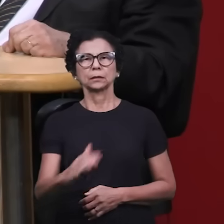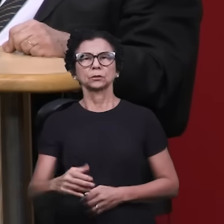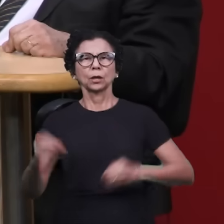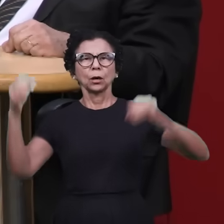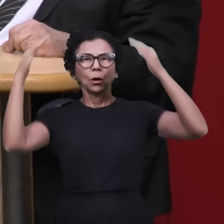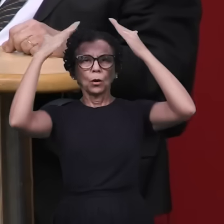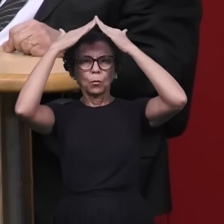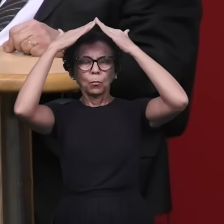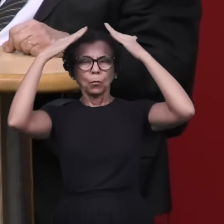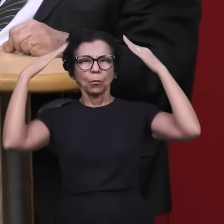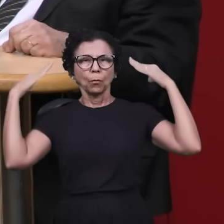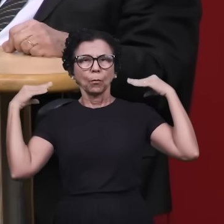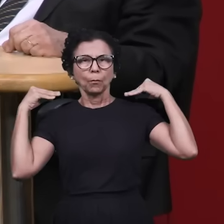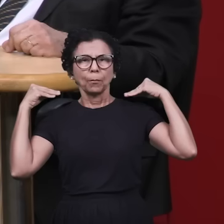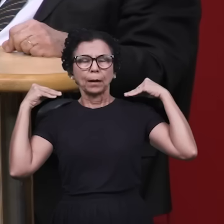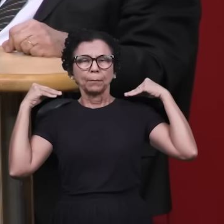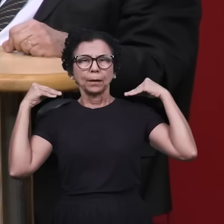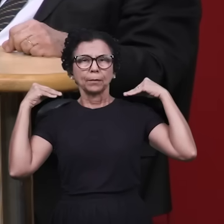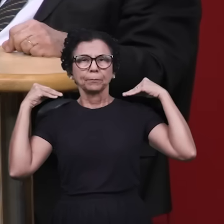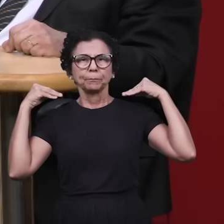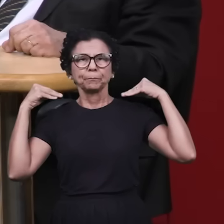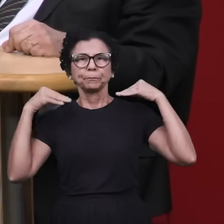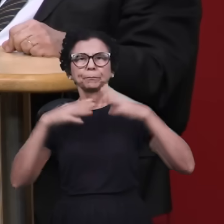né? Aí começam então